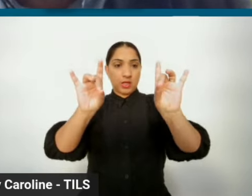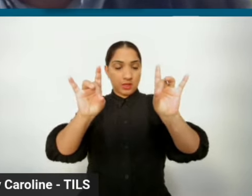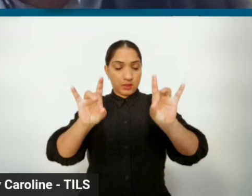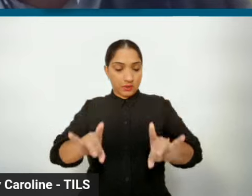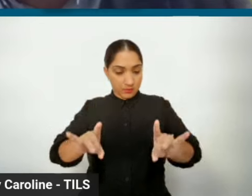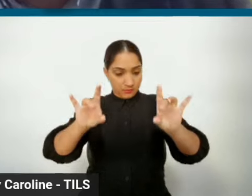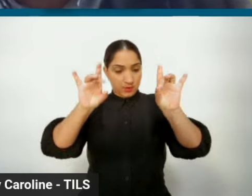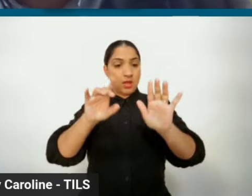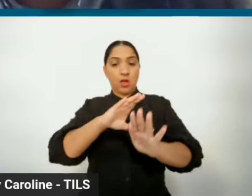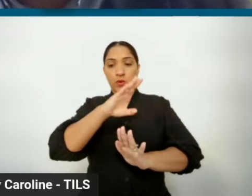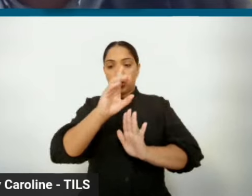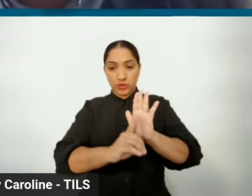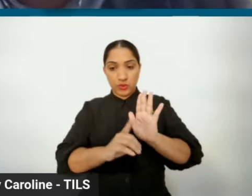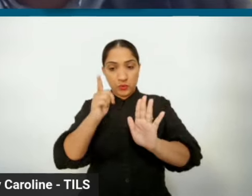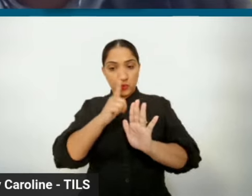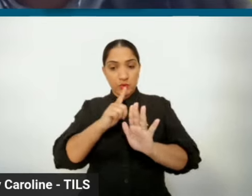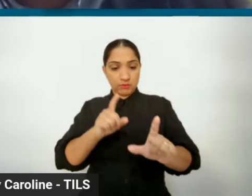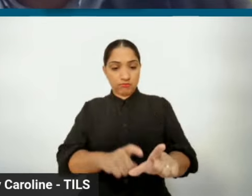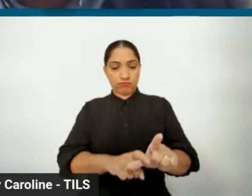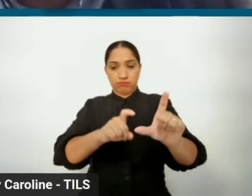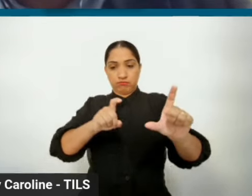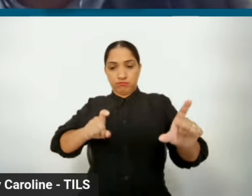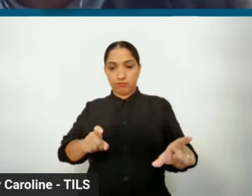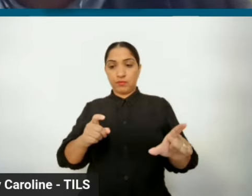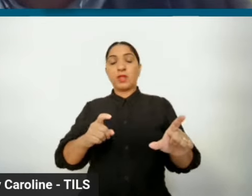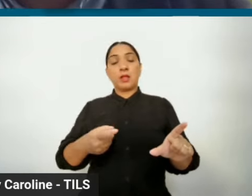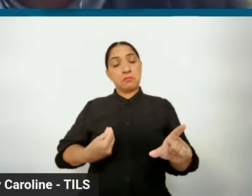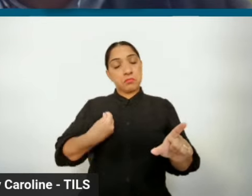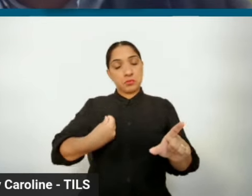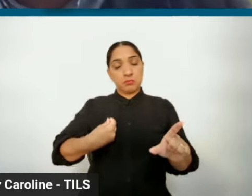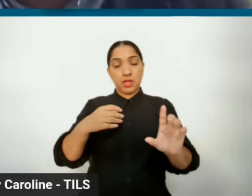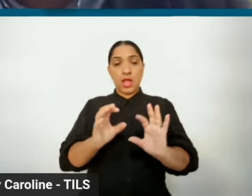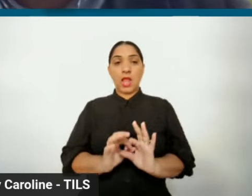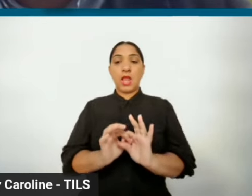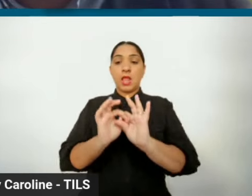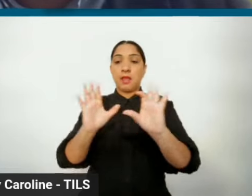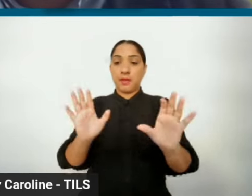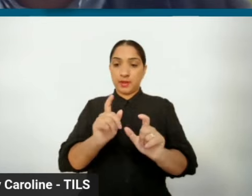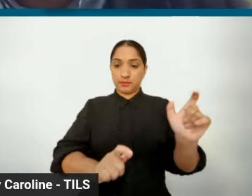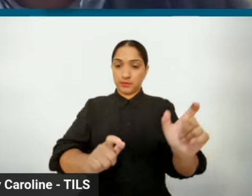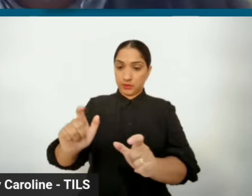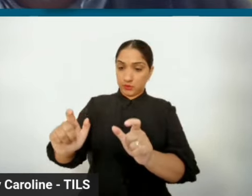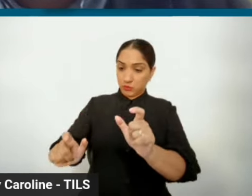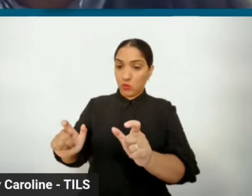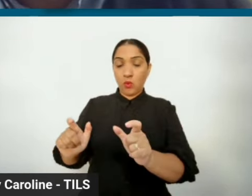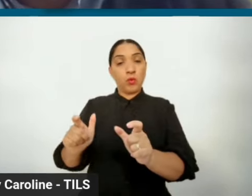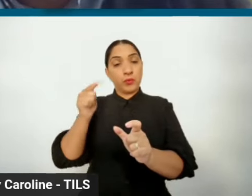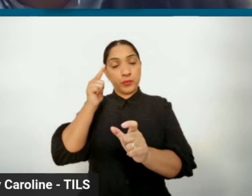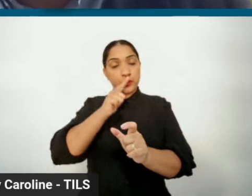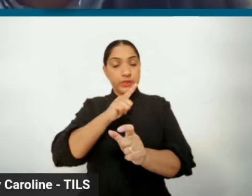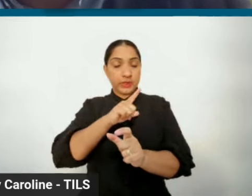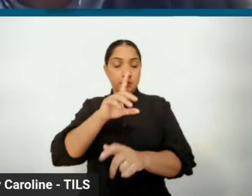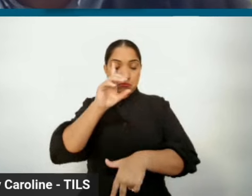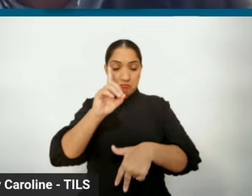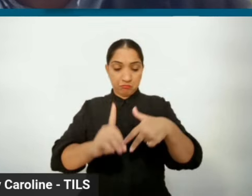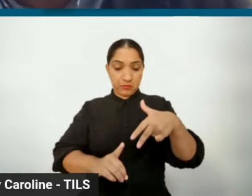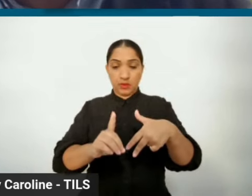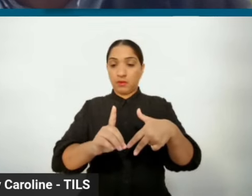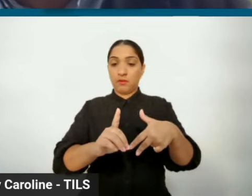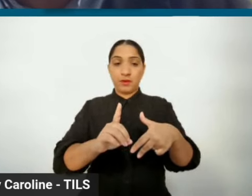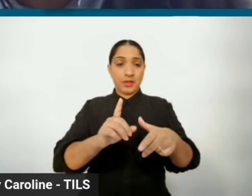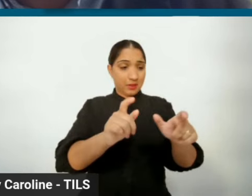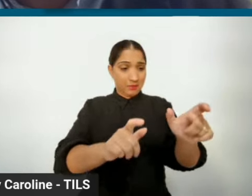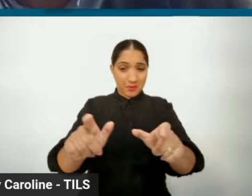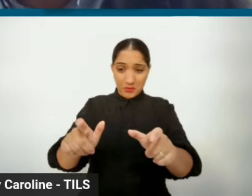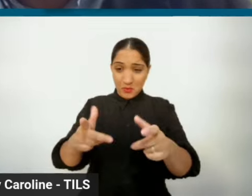com independência, com autonomia, enfim, para que as pessoas com deficiência, como qualquer outro indivíduo, como qualquer outra